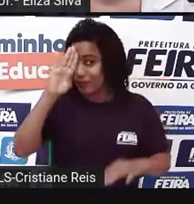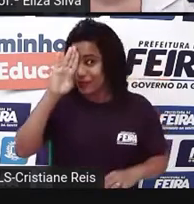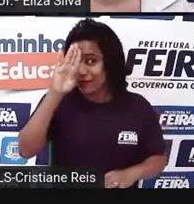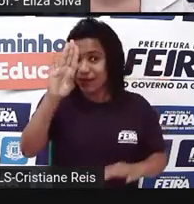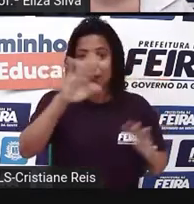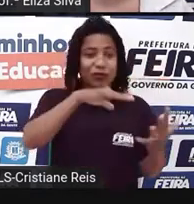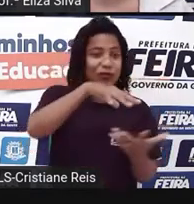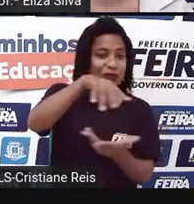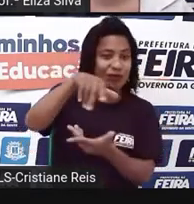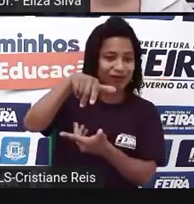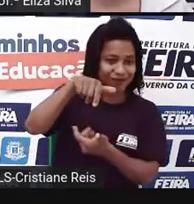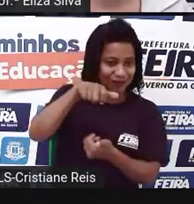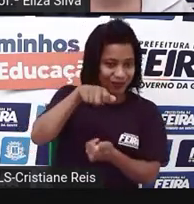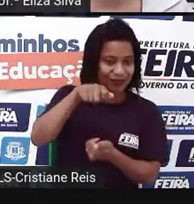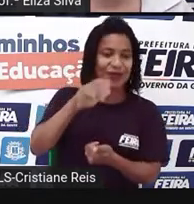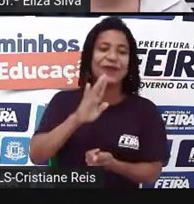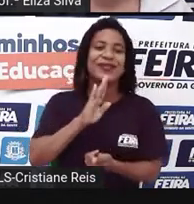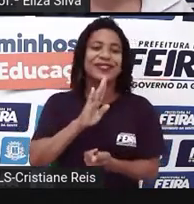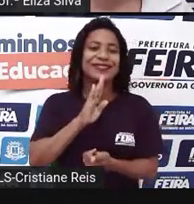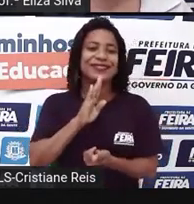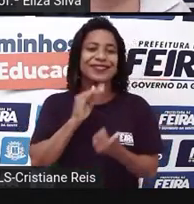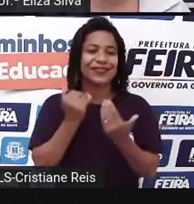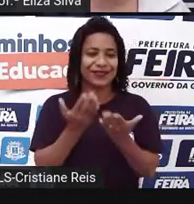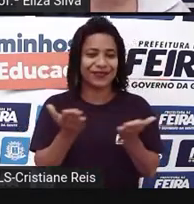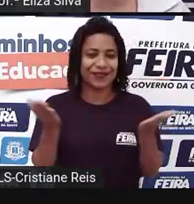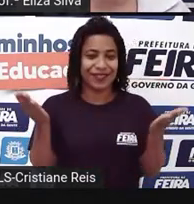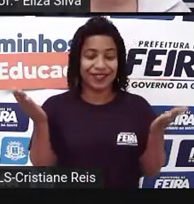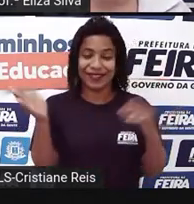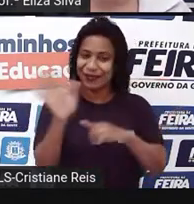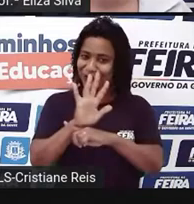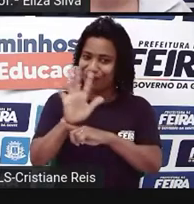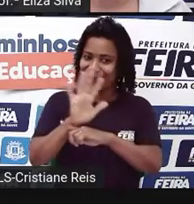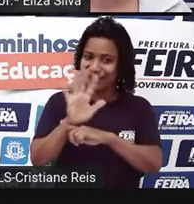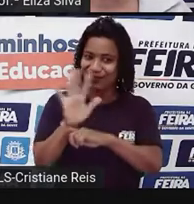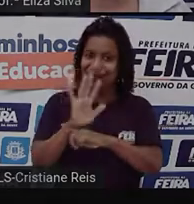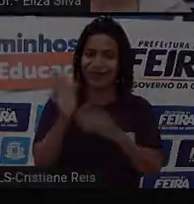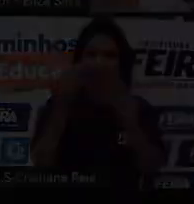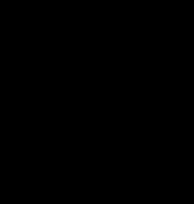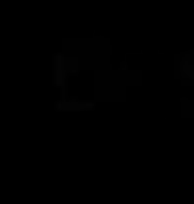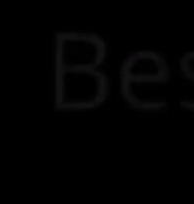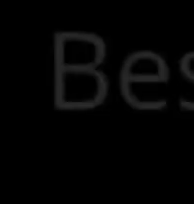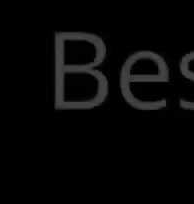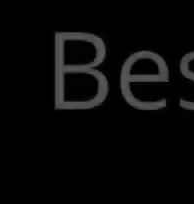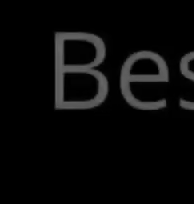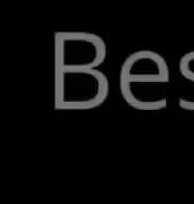mundo para a gente conhecer, ok? Através desse vídeo. Let's go!